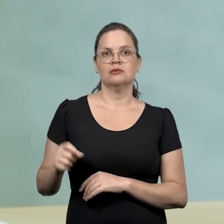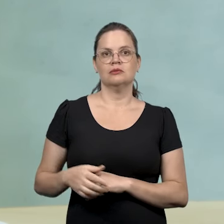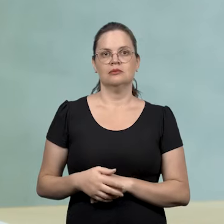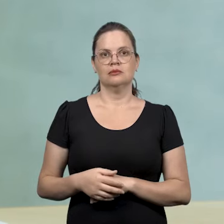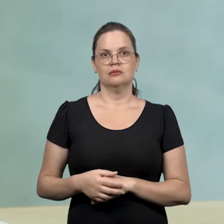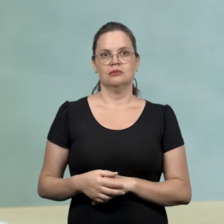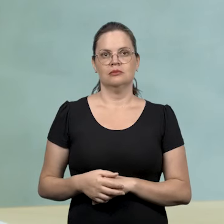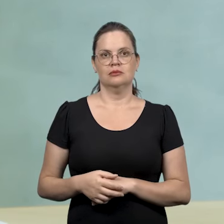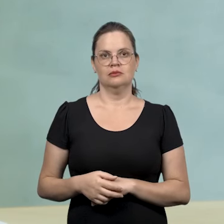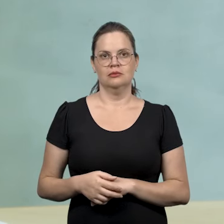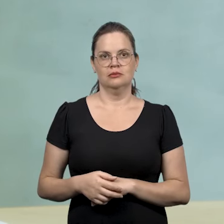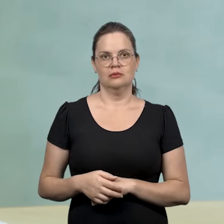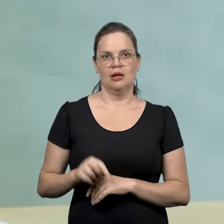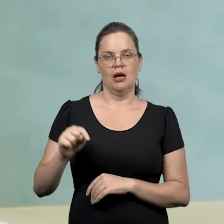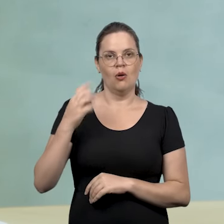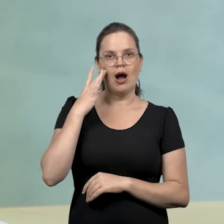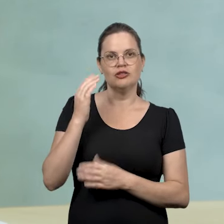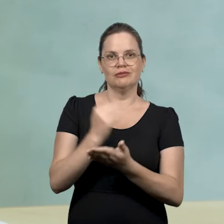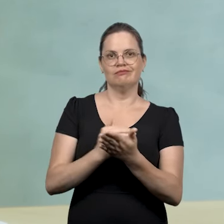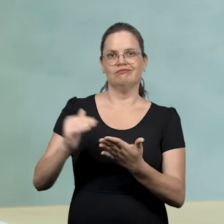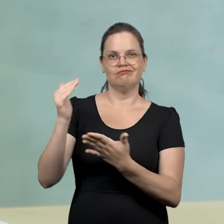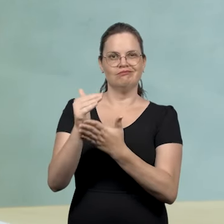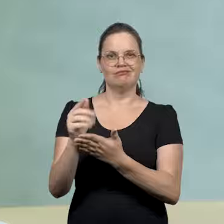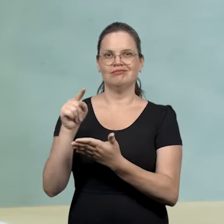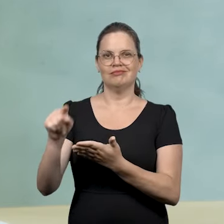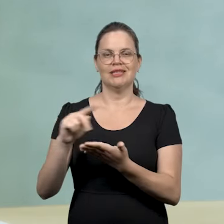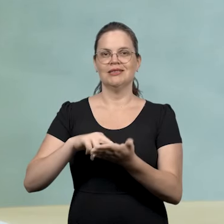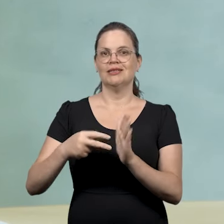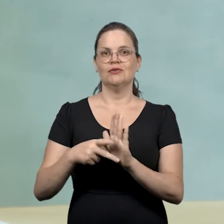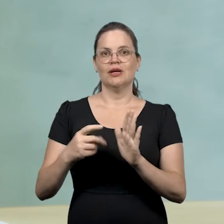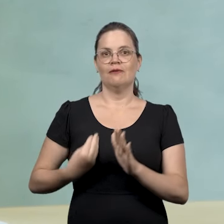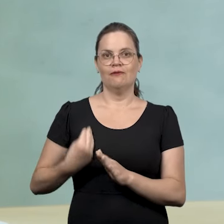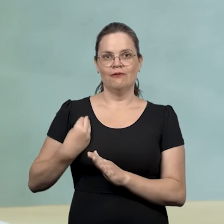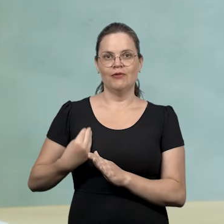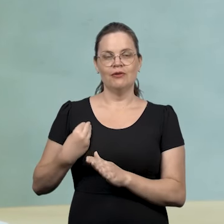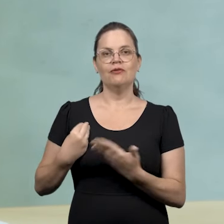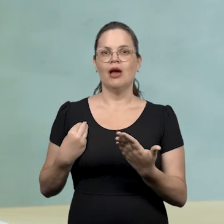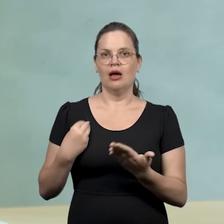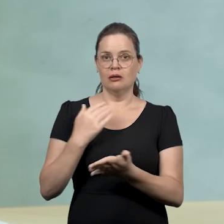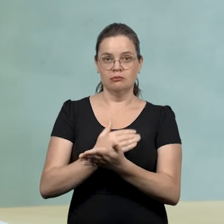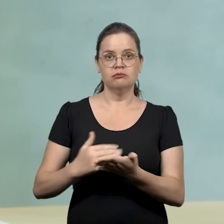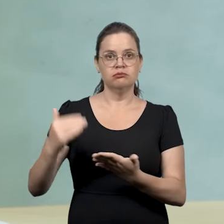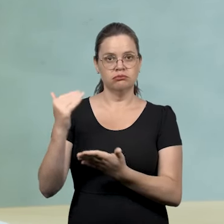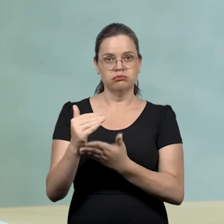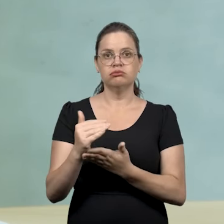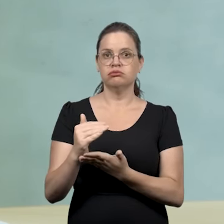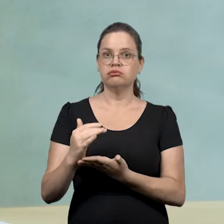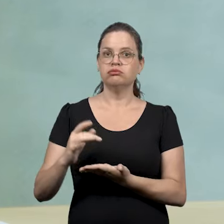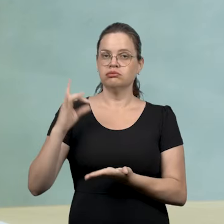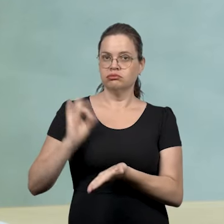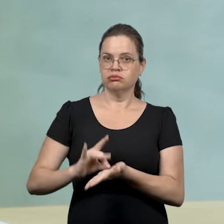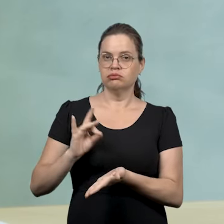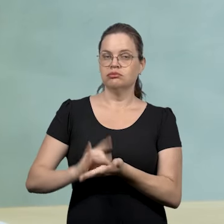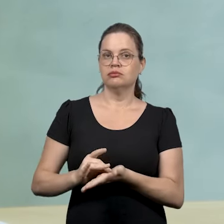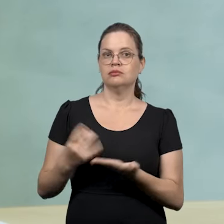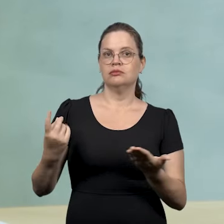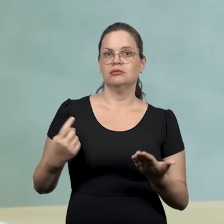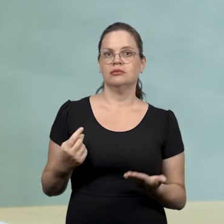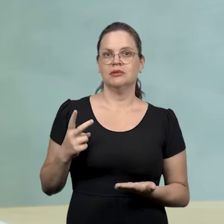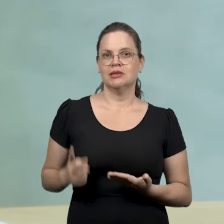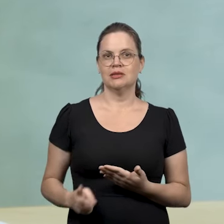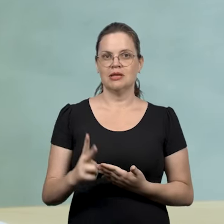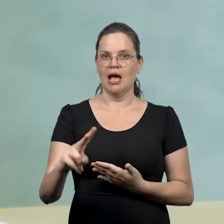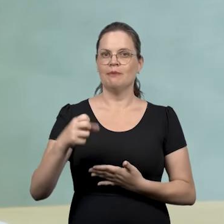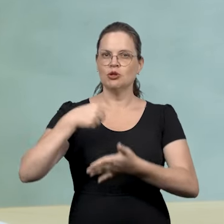talvez de um extremismo, e quando nós falamos de extremismo aqui é viver de fato na extremidade, é viver afinco aquilo